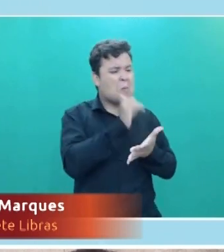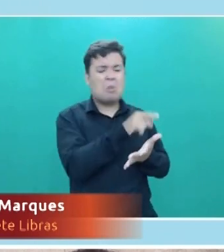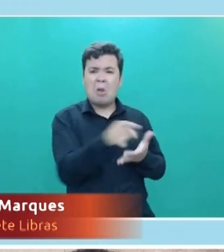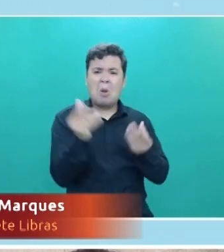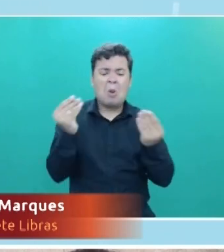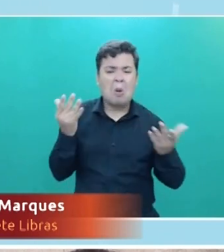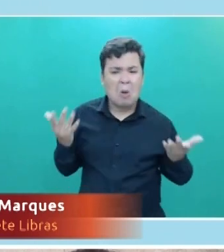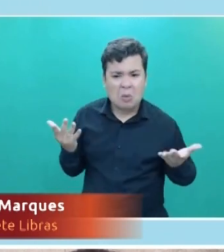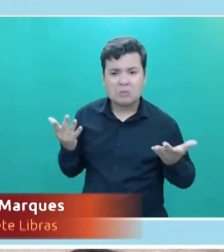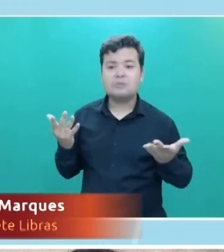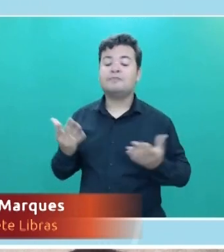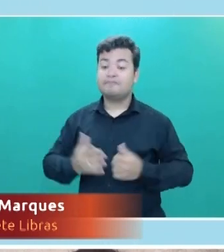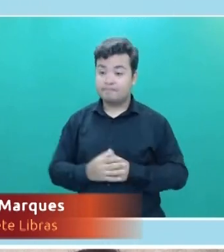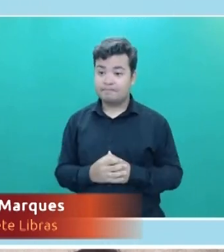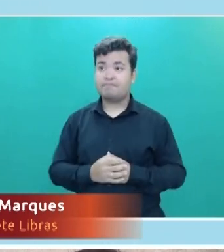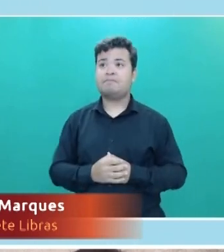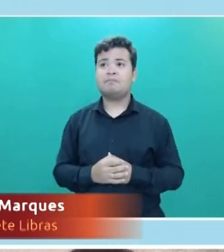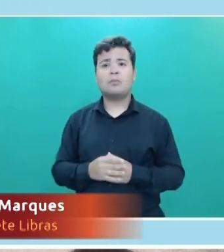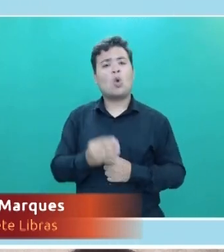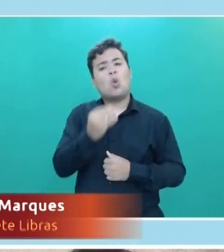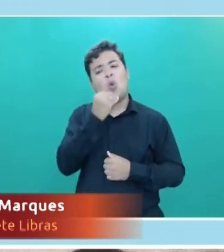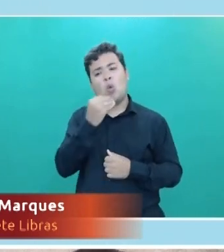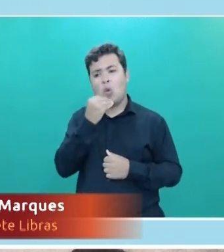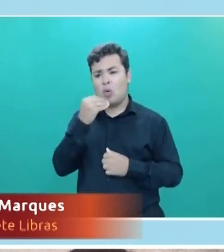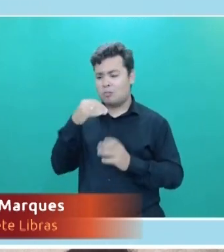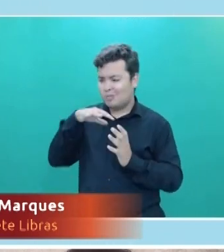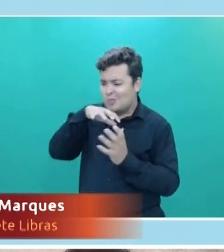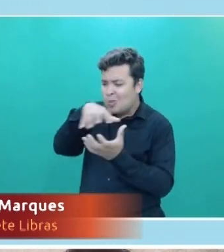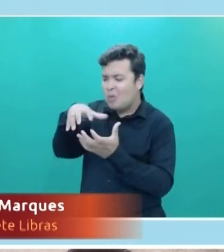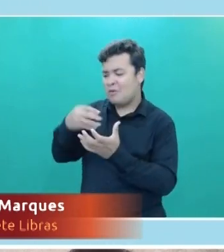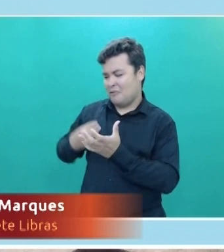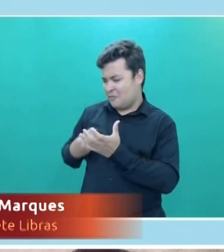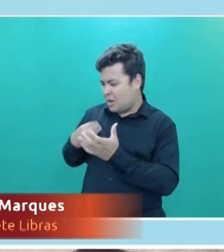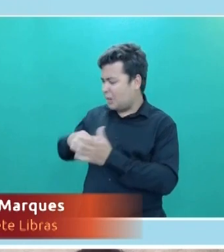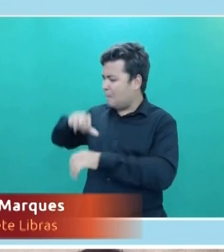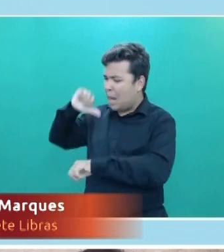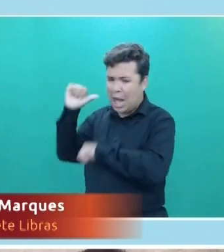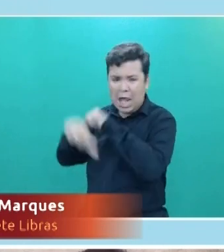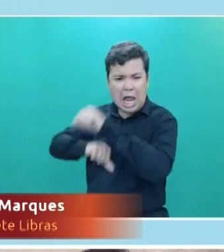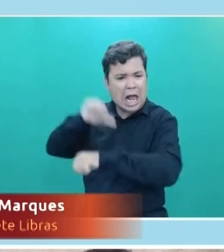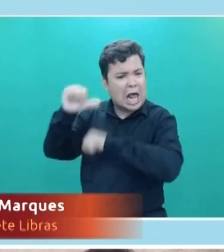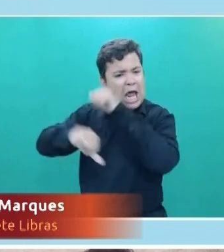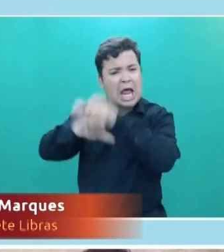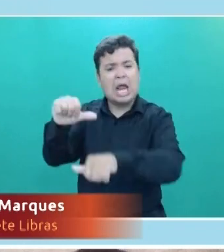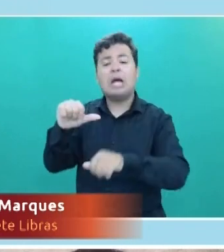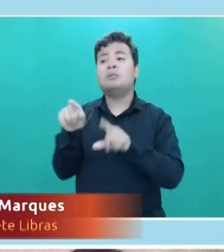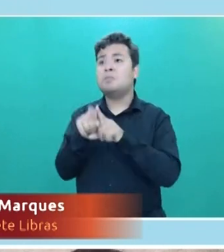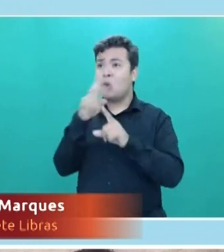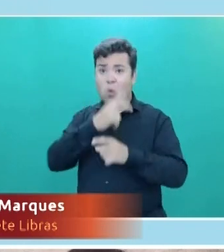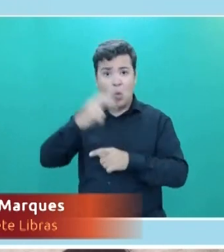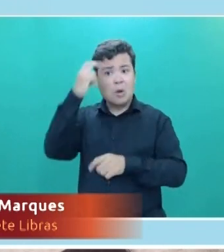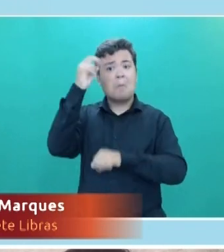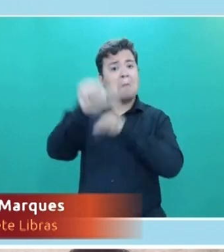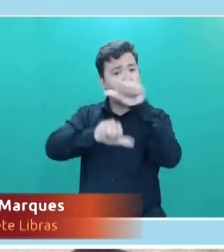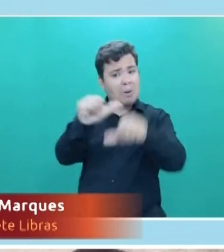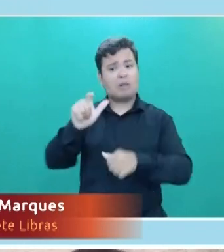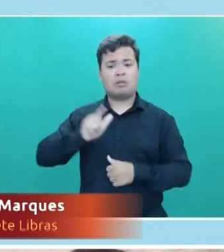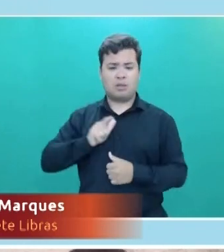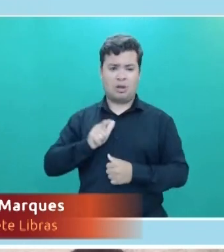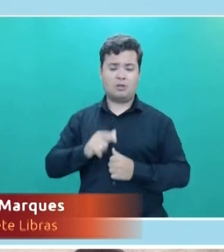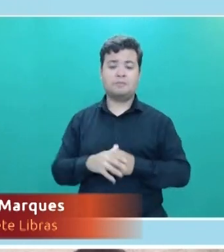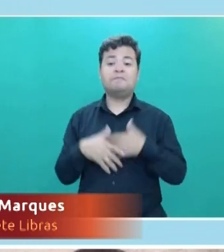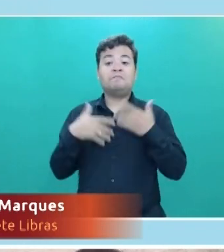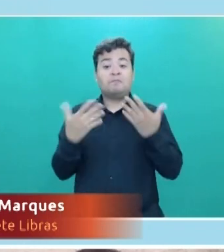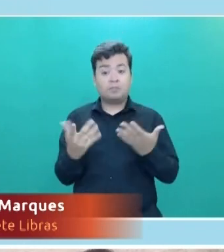E é claro que o mundo é muito dinâmico, a vida é muito dinâmica, a cultura é muito dinâmica, né? E assim, sempre que a gente tem forças que